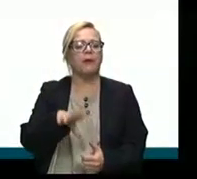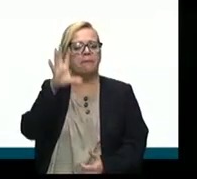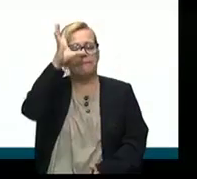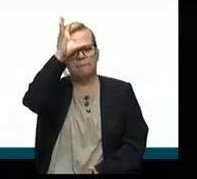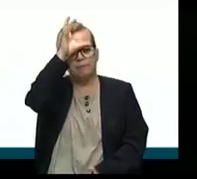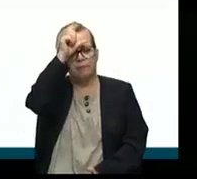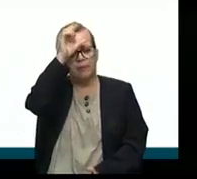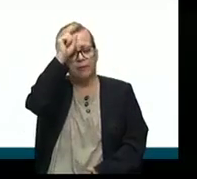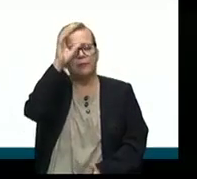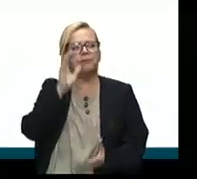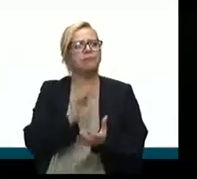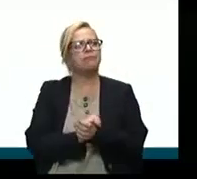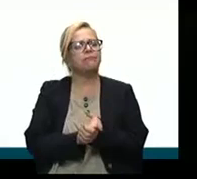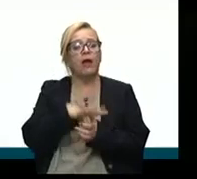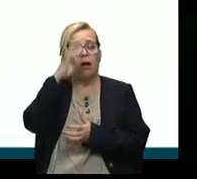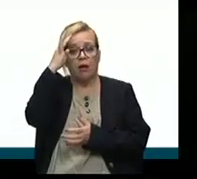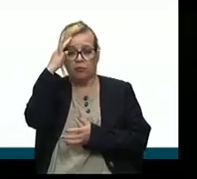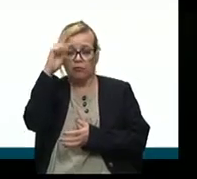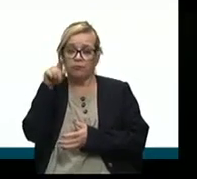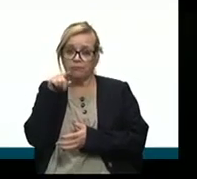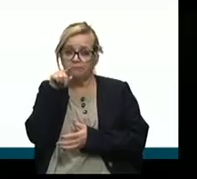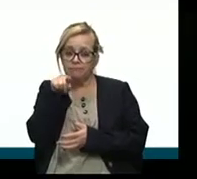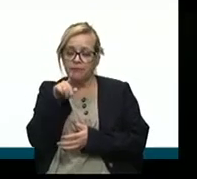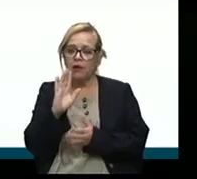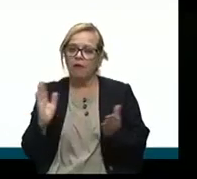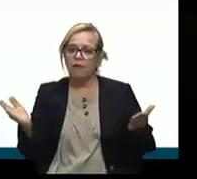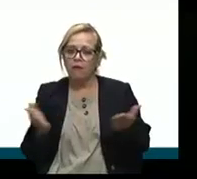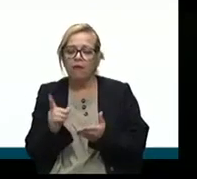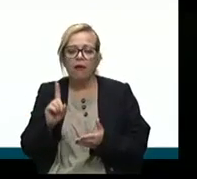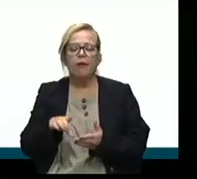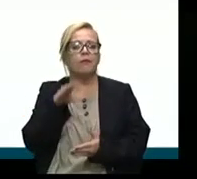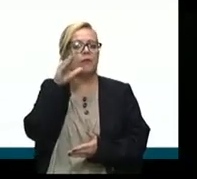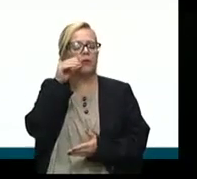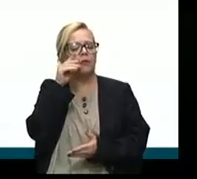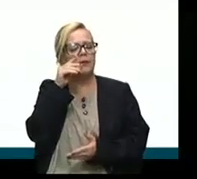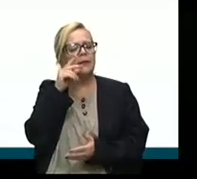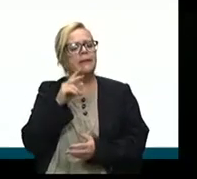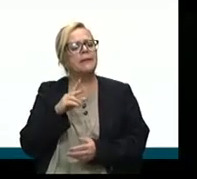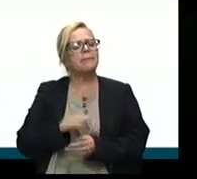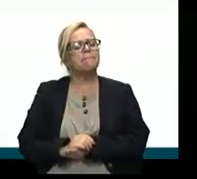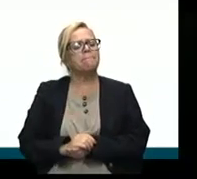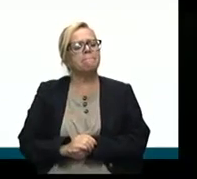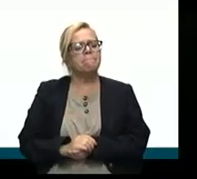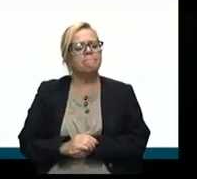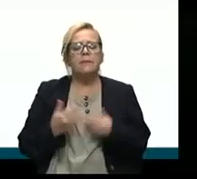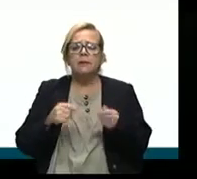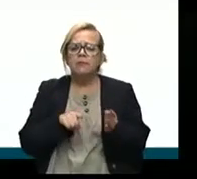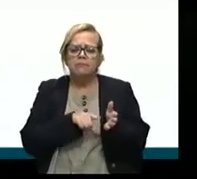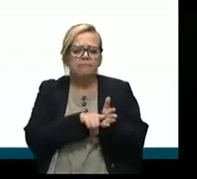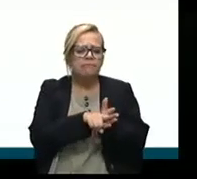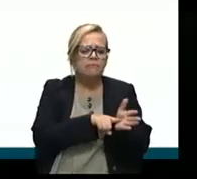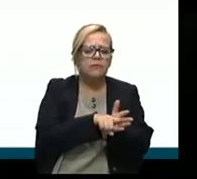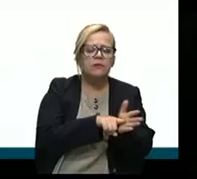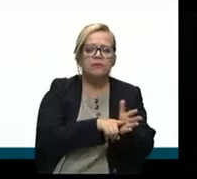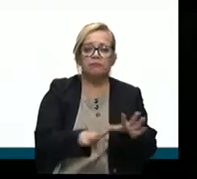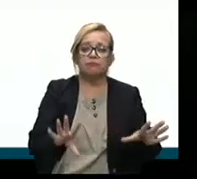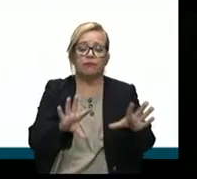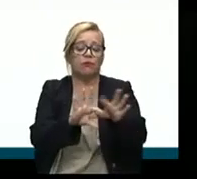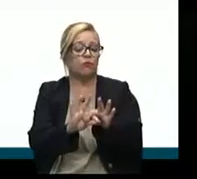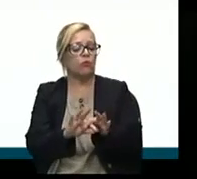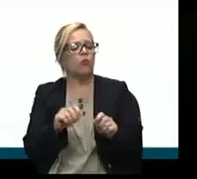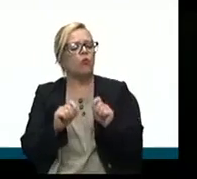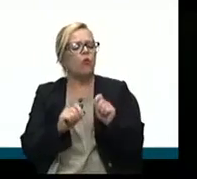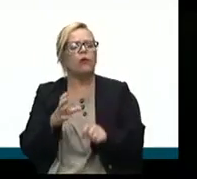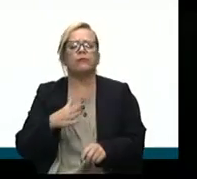Imagine que você é funcionário da empresa M e que necessita avaliar a relação existente entre a